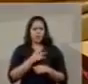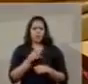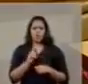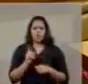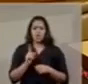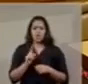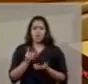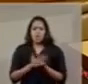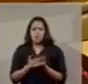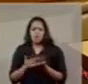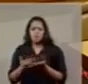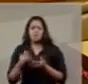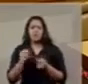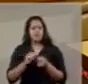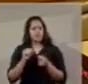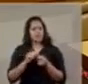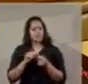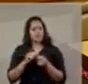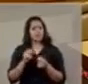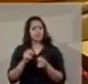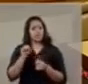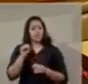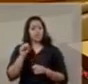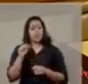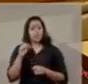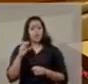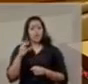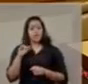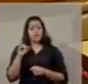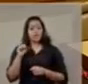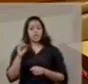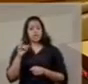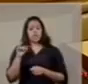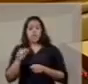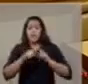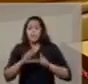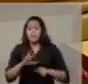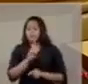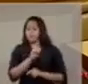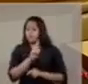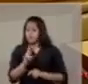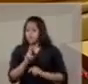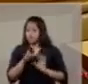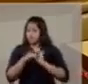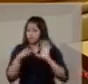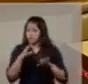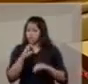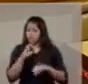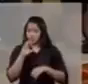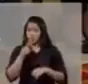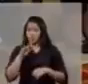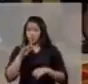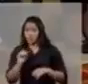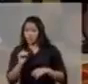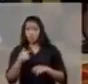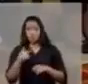tivessem começado a carreira etílica nas sacristias. Entretanto, em nome da liberdade de culto, em nome da liberdade de crença,